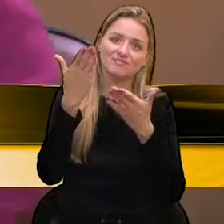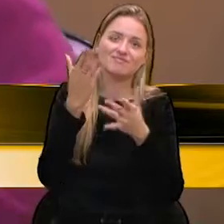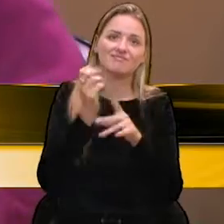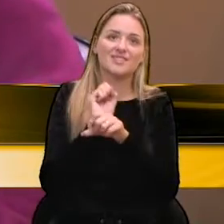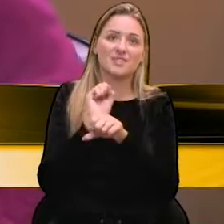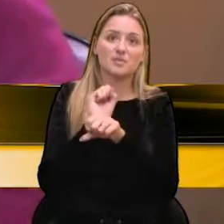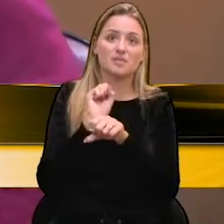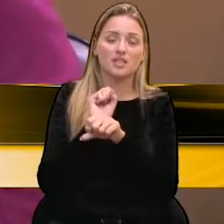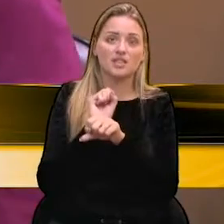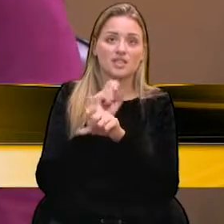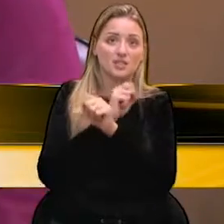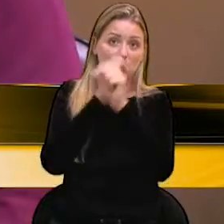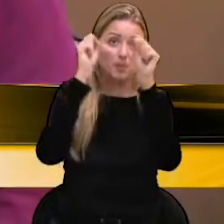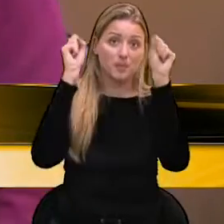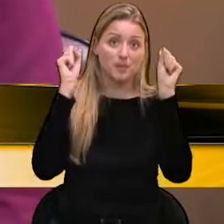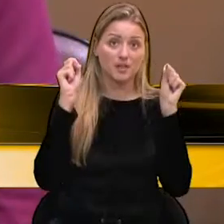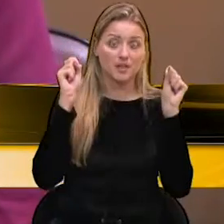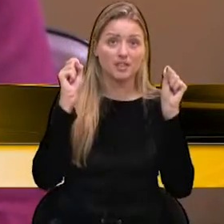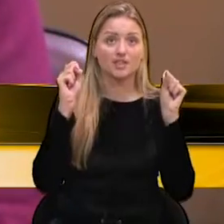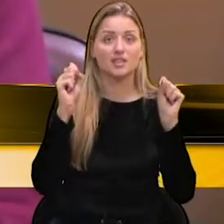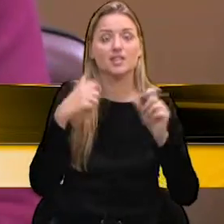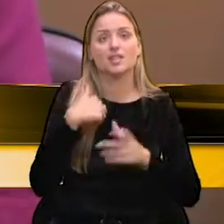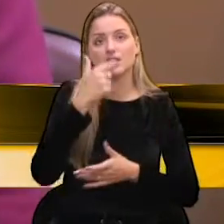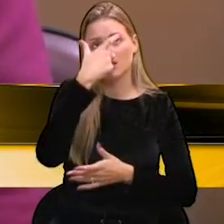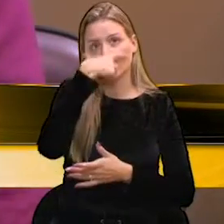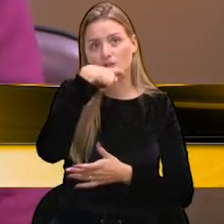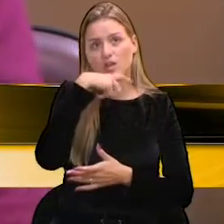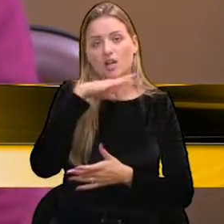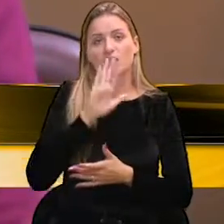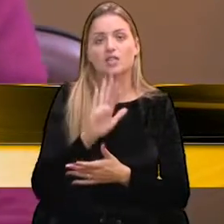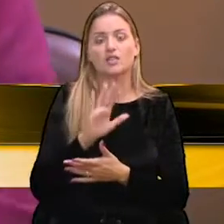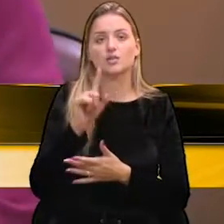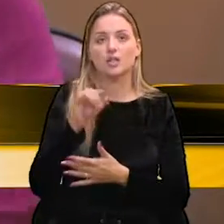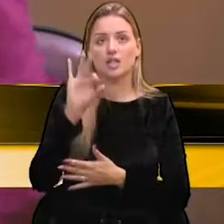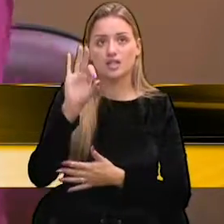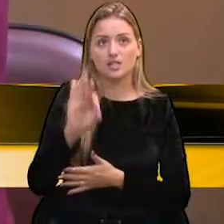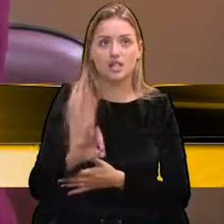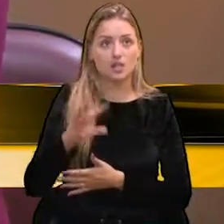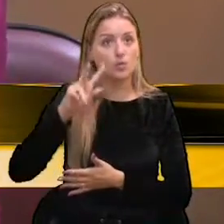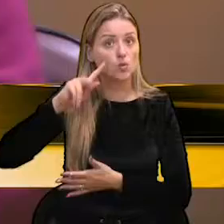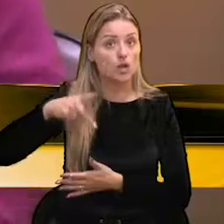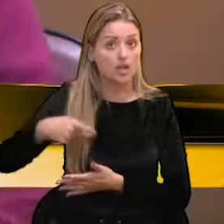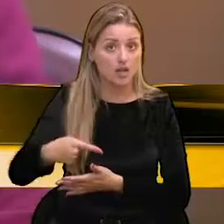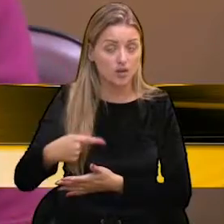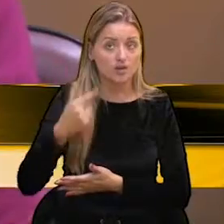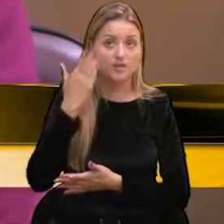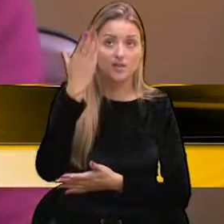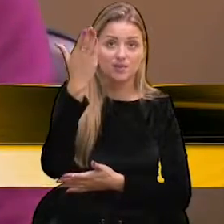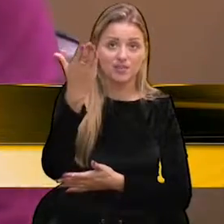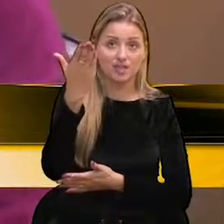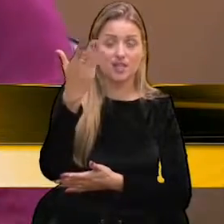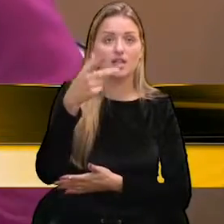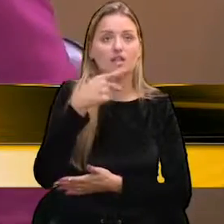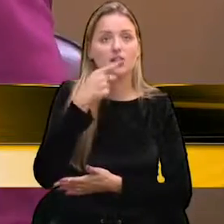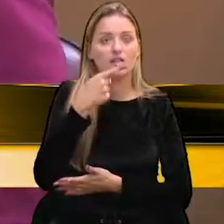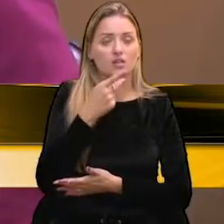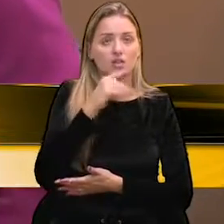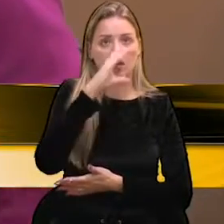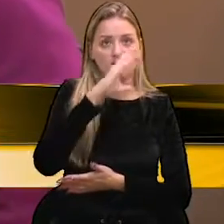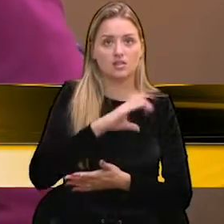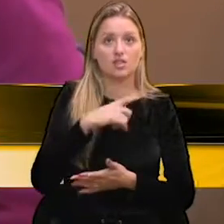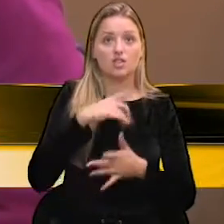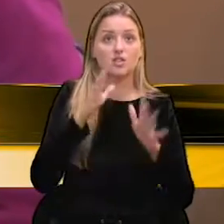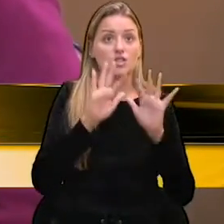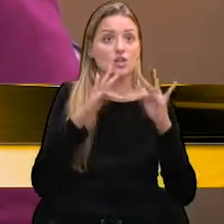manhã esperando esse ato. Eu acho que não é nada mais do que um reconhecimento, que ela estava me dizendo que era um cidadão que tinha